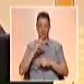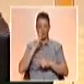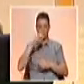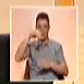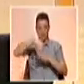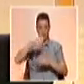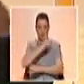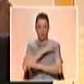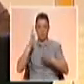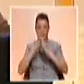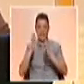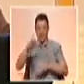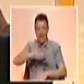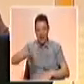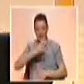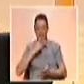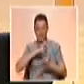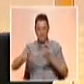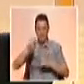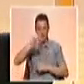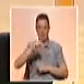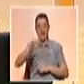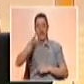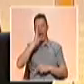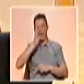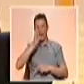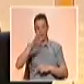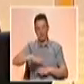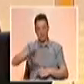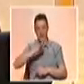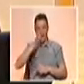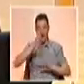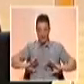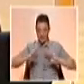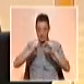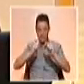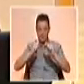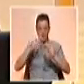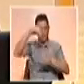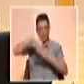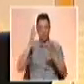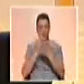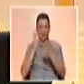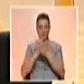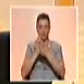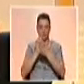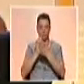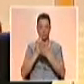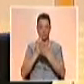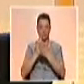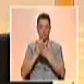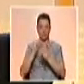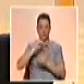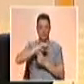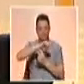das nossas casas, na área da energia, mas também tem uma área da água, e onde também têm sido desenvolvidas ações em escolas, usar os alunos